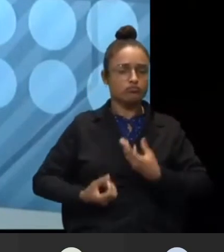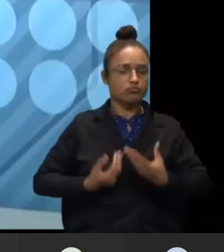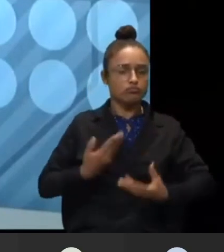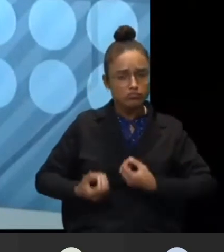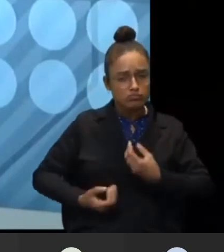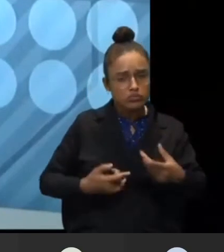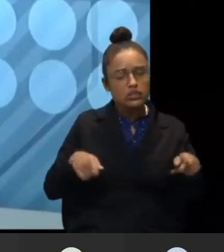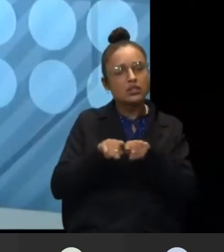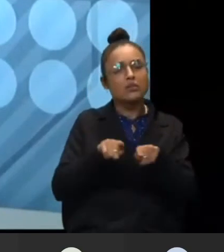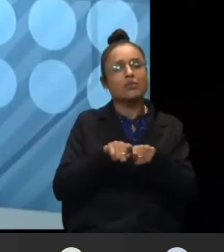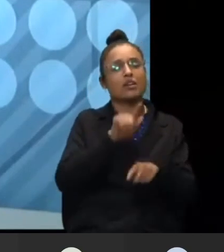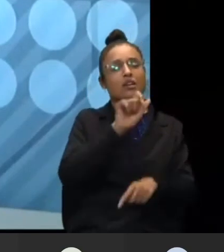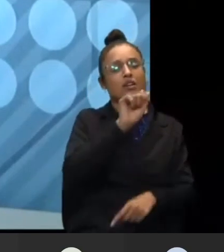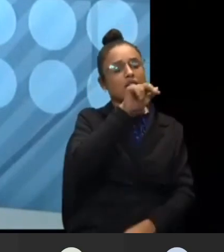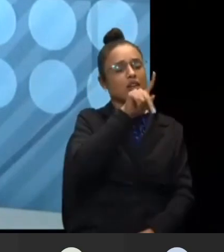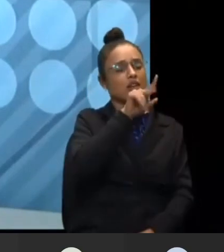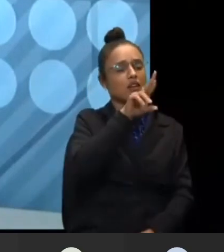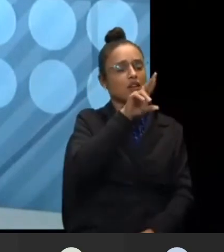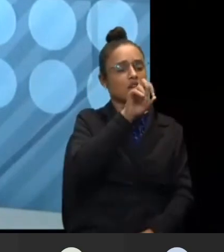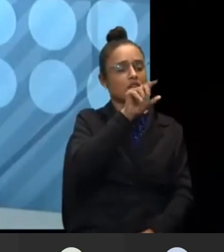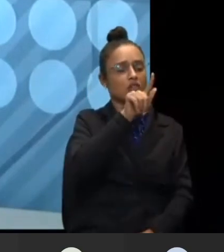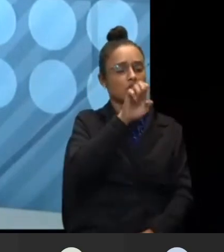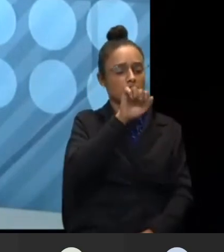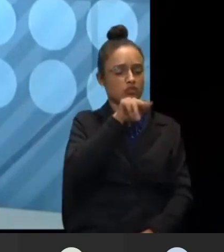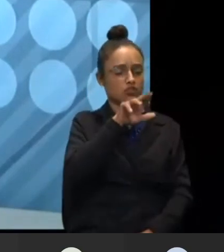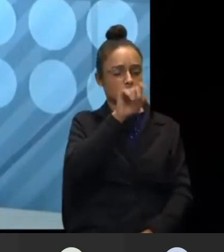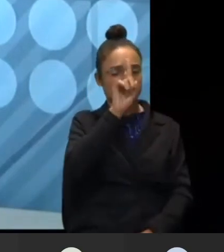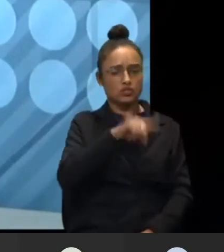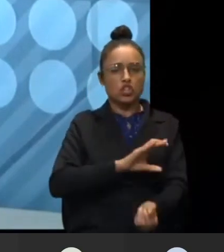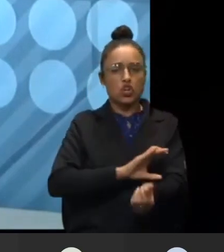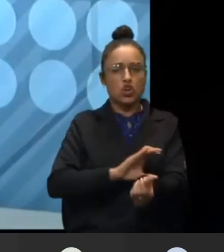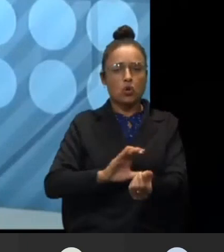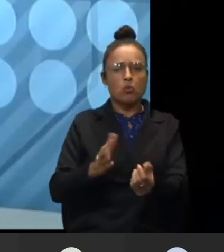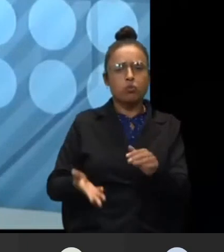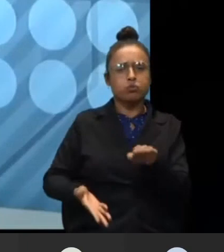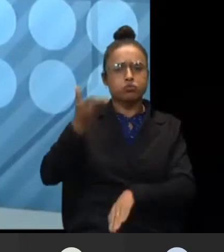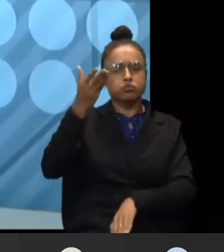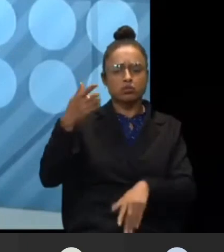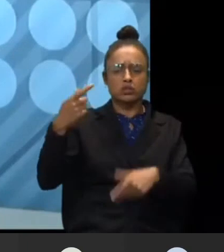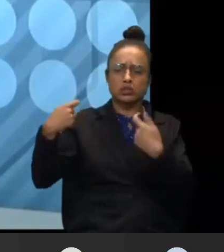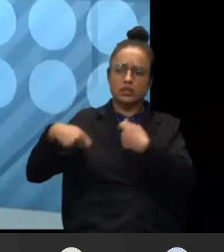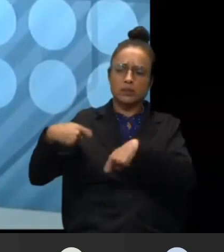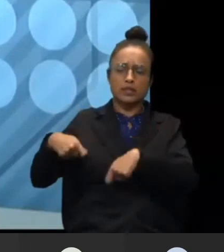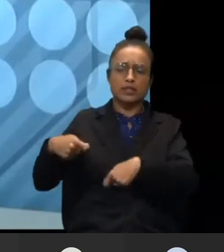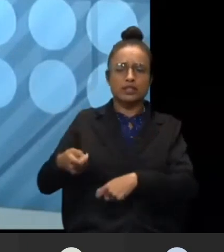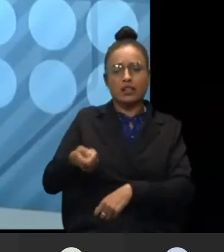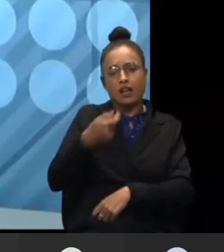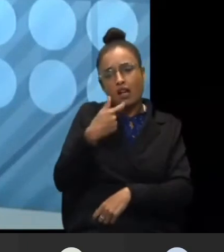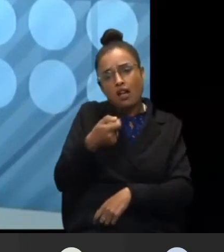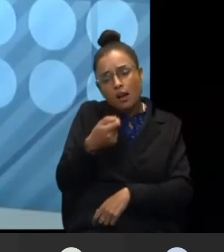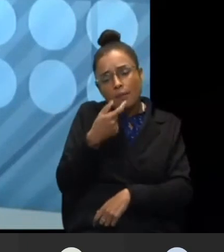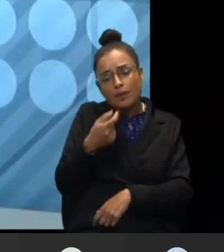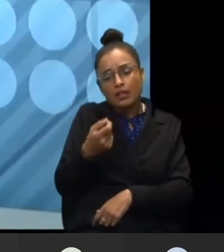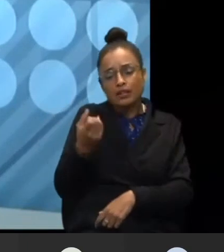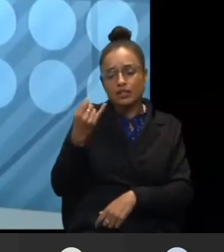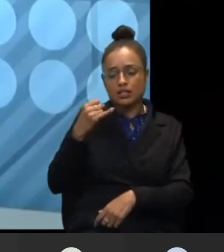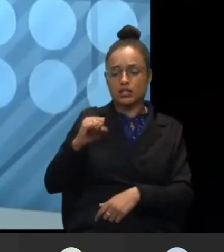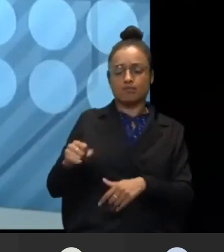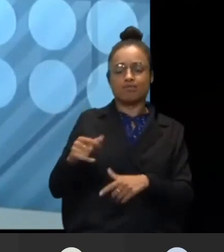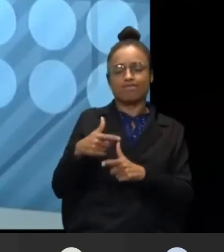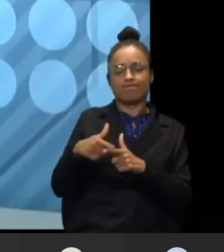provém da alimentação. Então, às vezes, pessoas que têm problemas com colesterol alto, geralmente elas precisam entrar com medicamento.